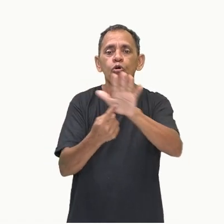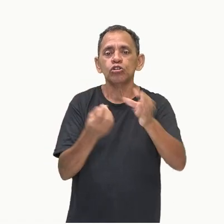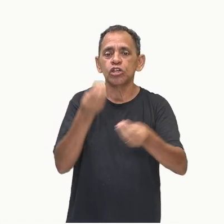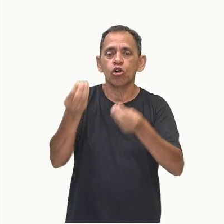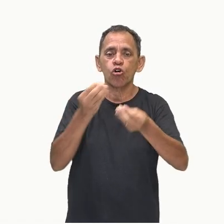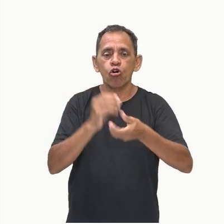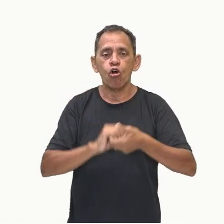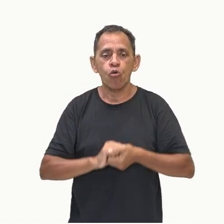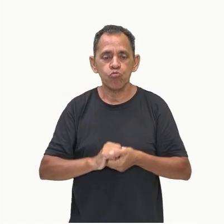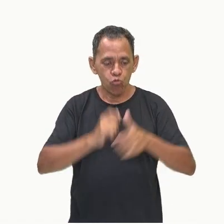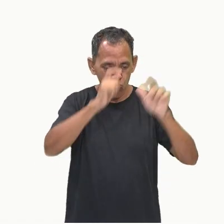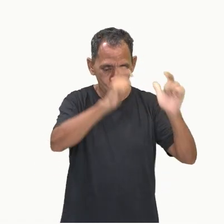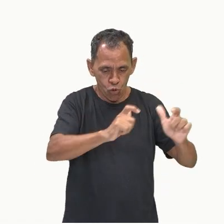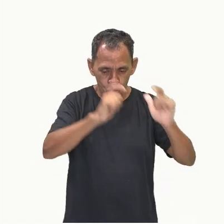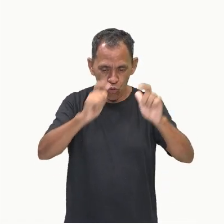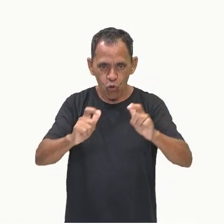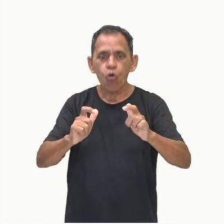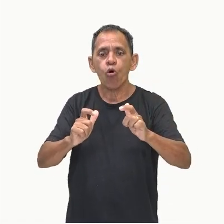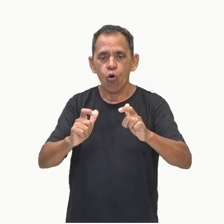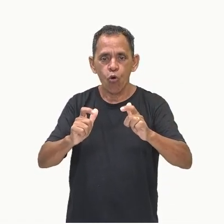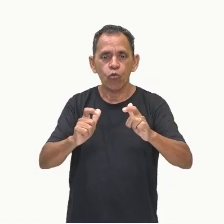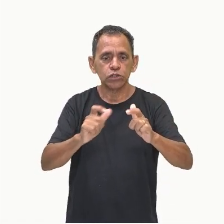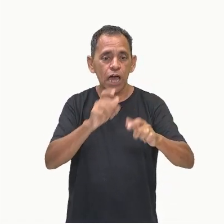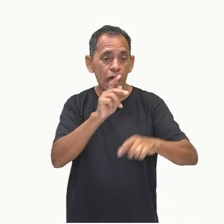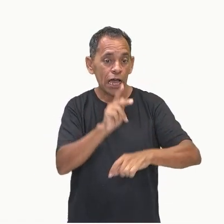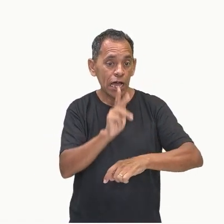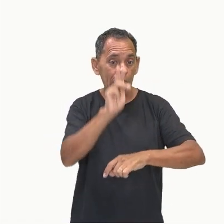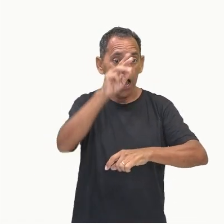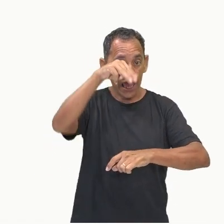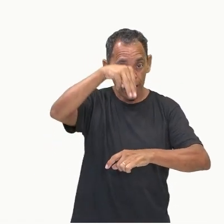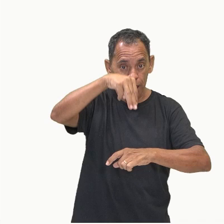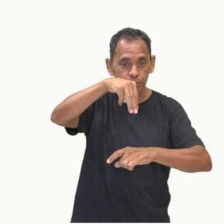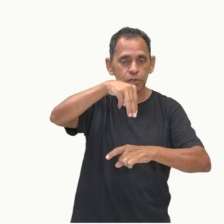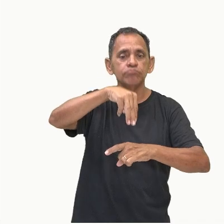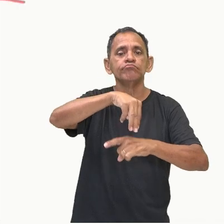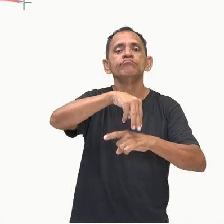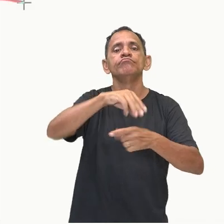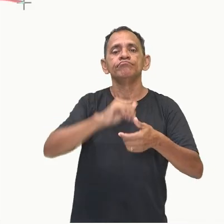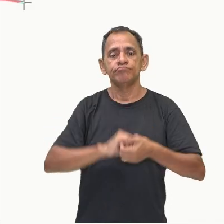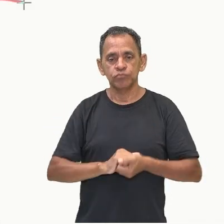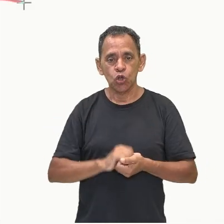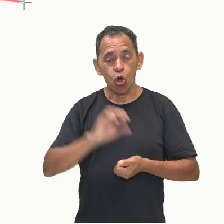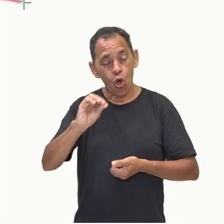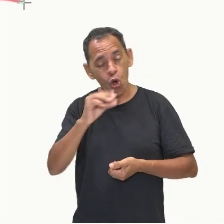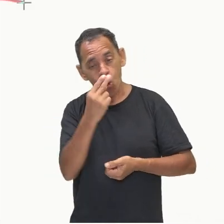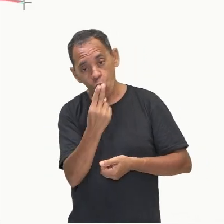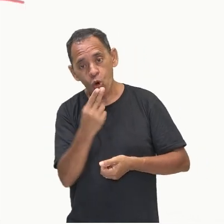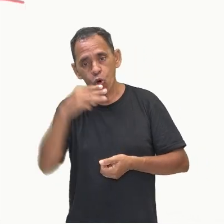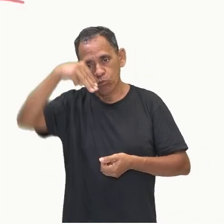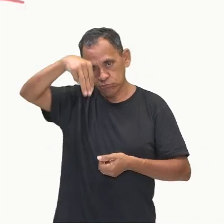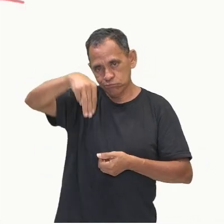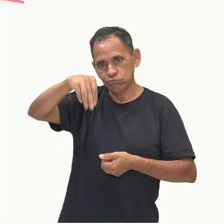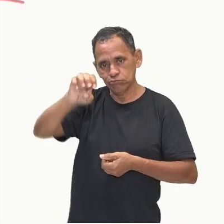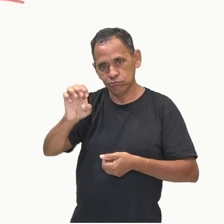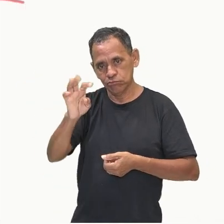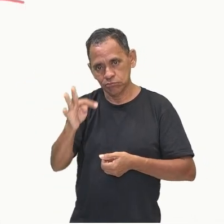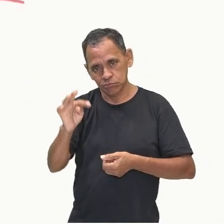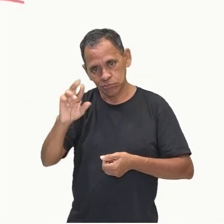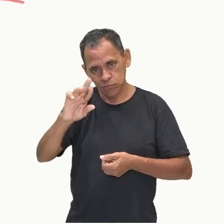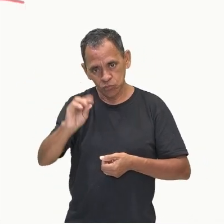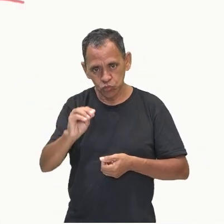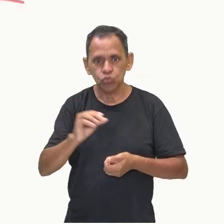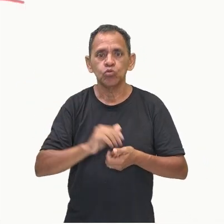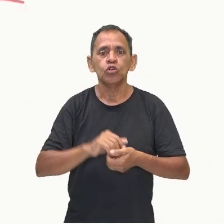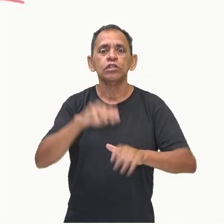metr né é posição a posição Inicial que também vai est em quilômetros ou met V como sendo a velocidade